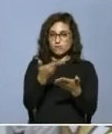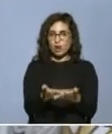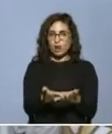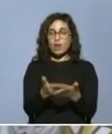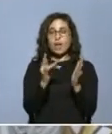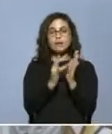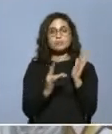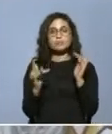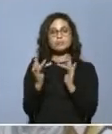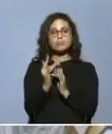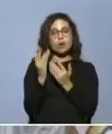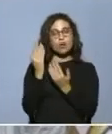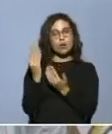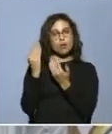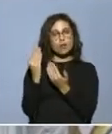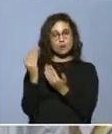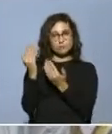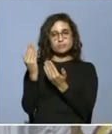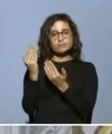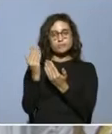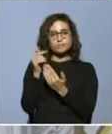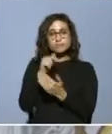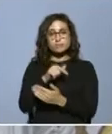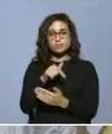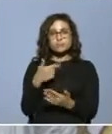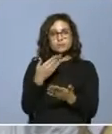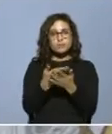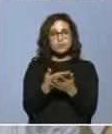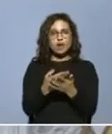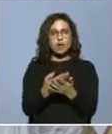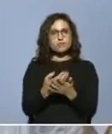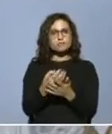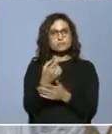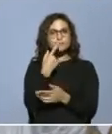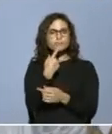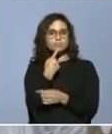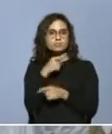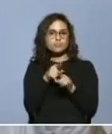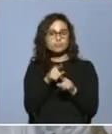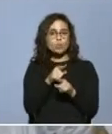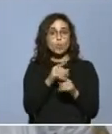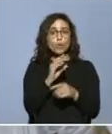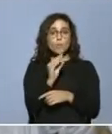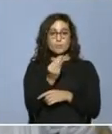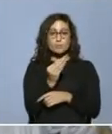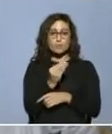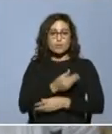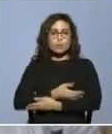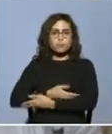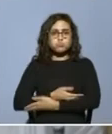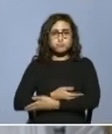Cristo Senhor. Isto vos servirá de sinal. Encontrareis um menino